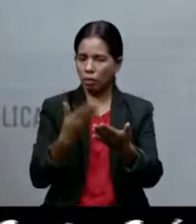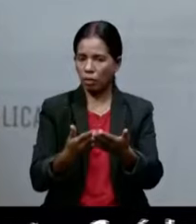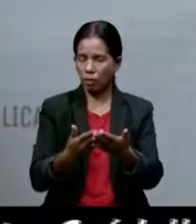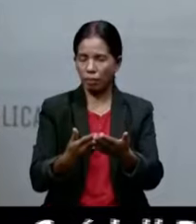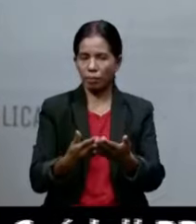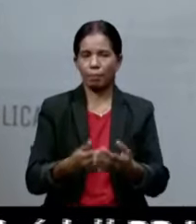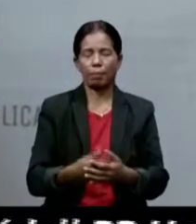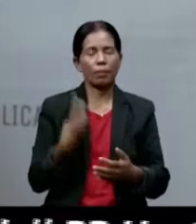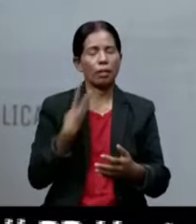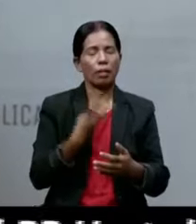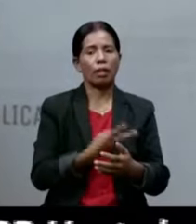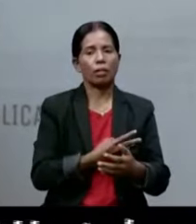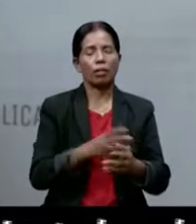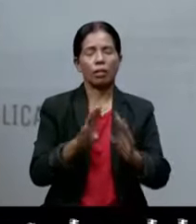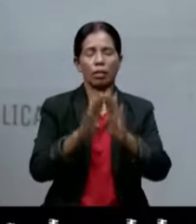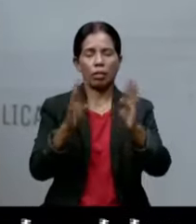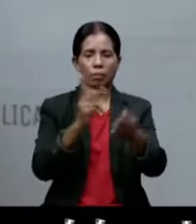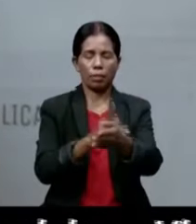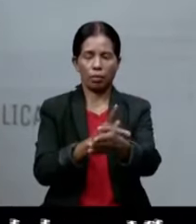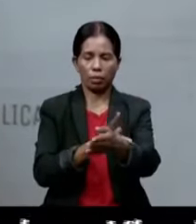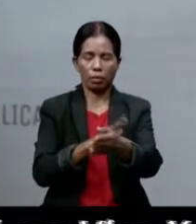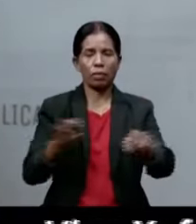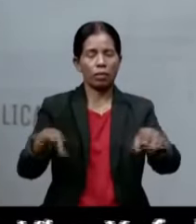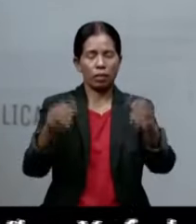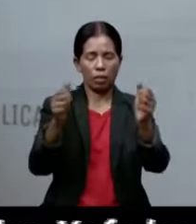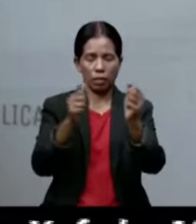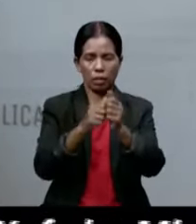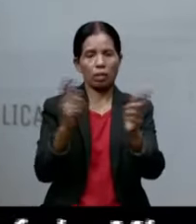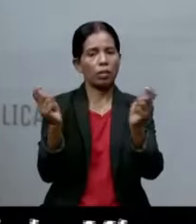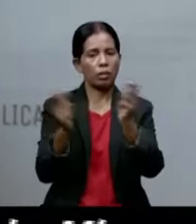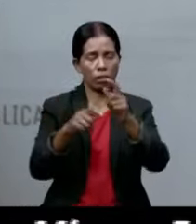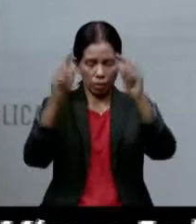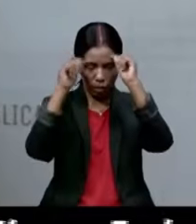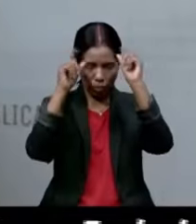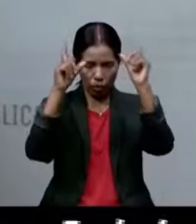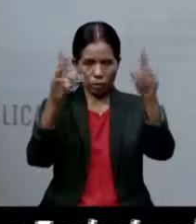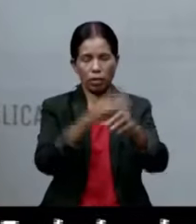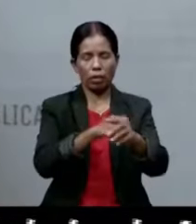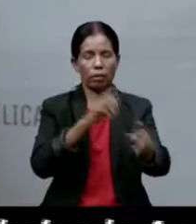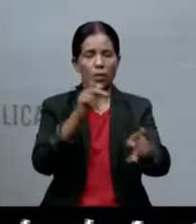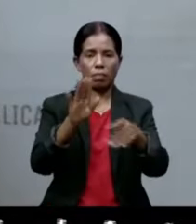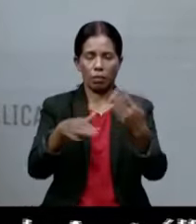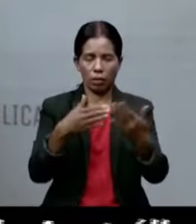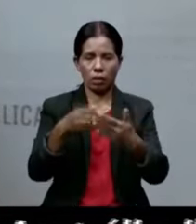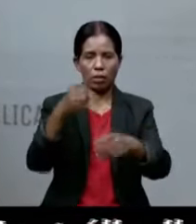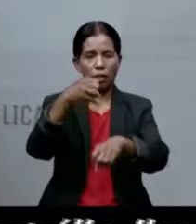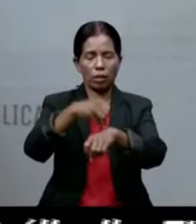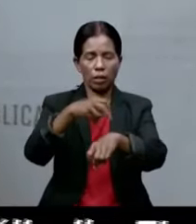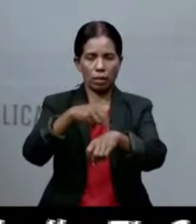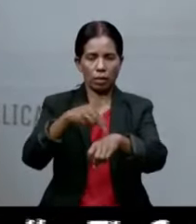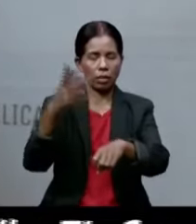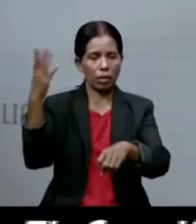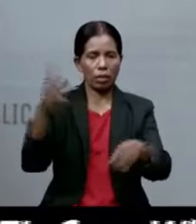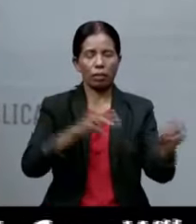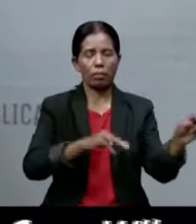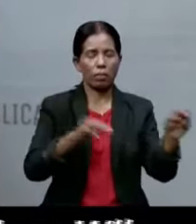Mutua. ITC ativamente promove cooperação no troca entre Timor-Leste, na comunidade internacional e na área de